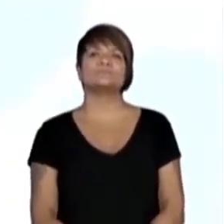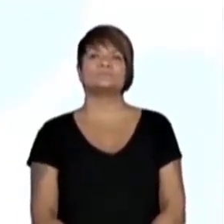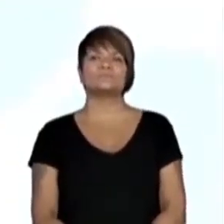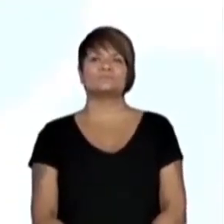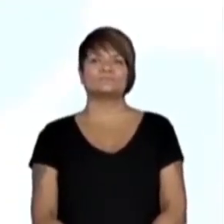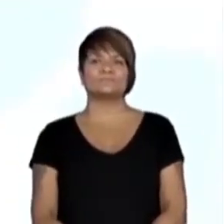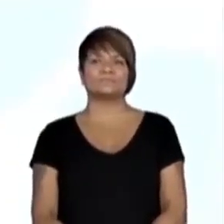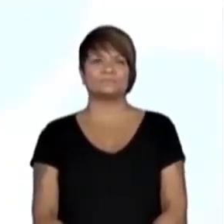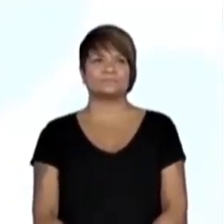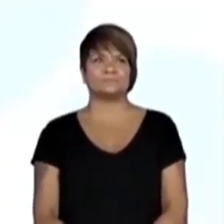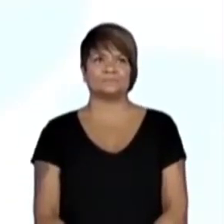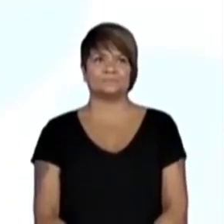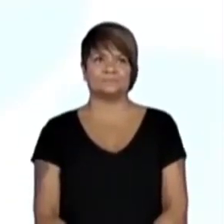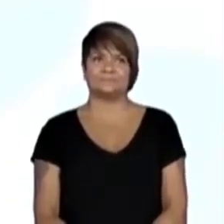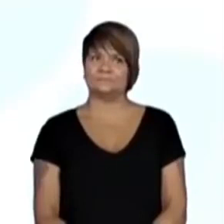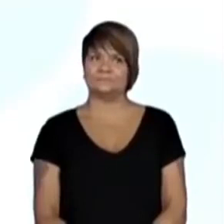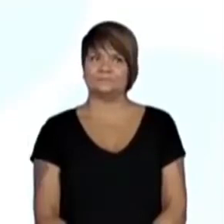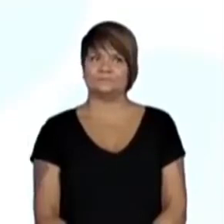Escova.